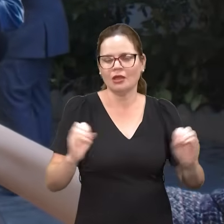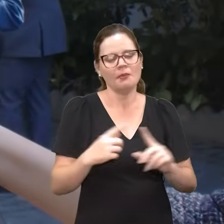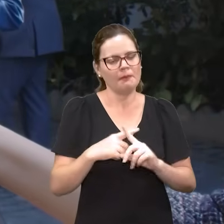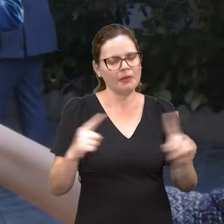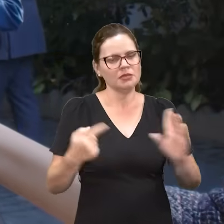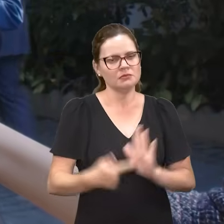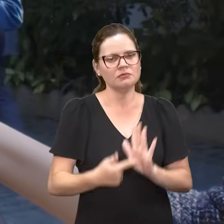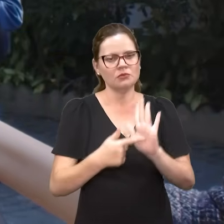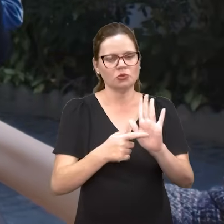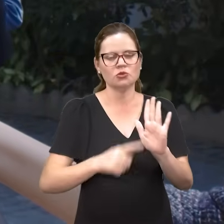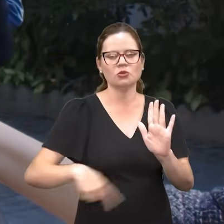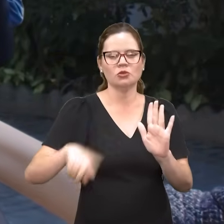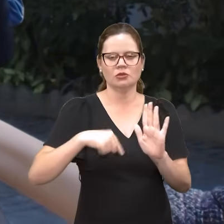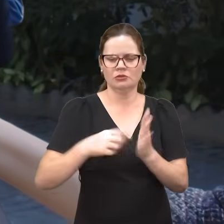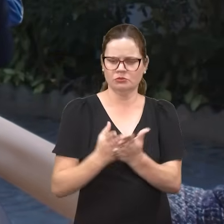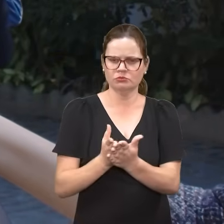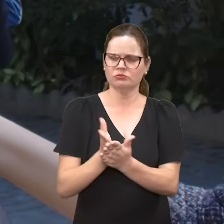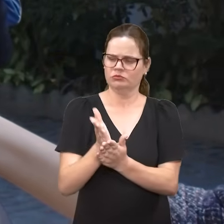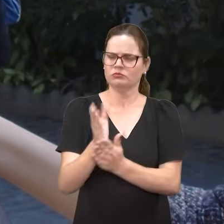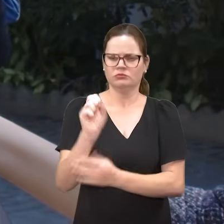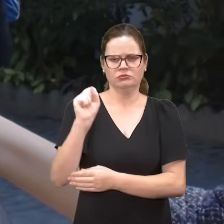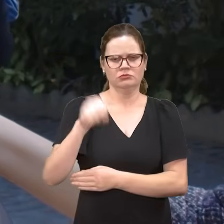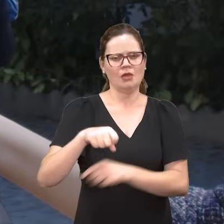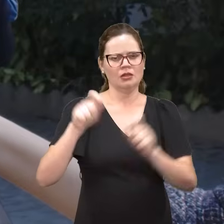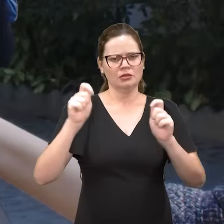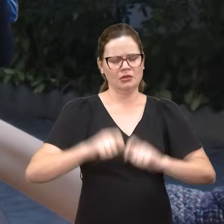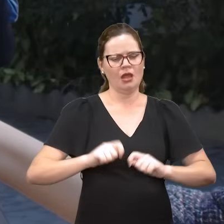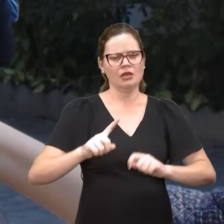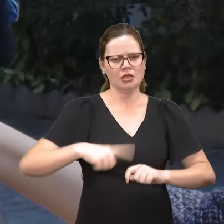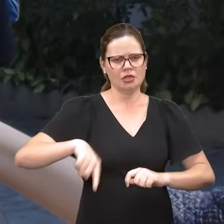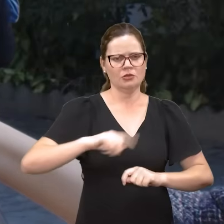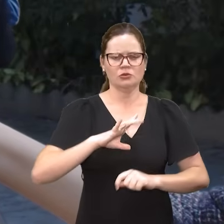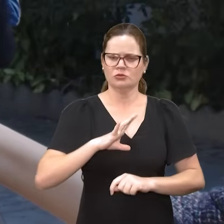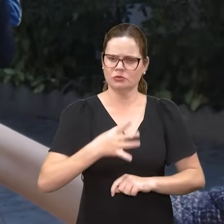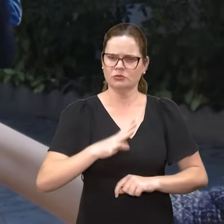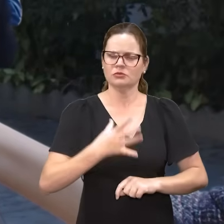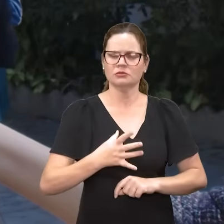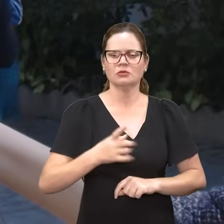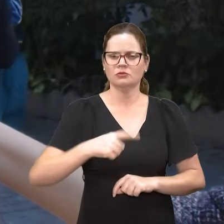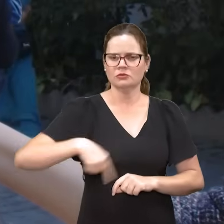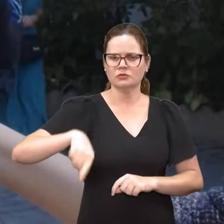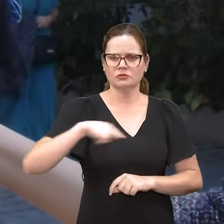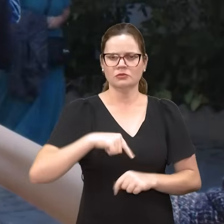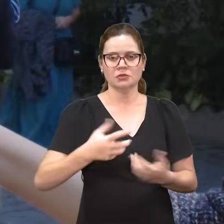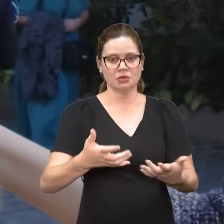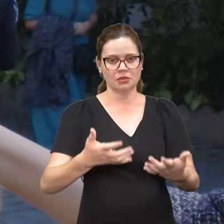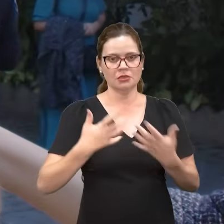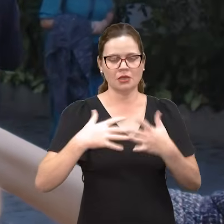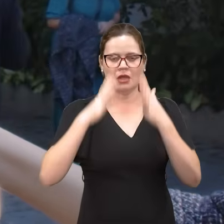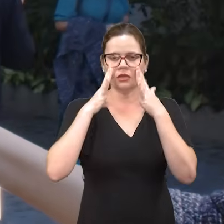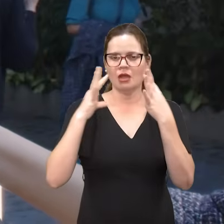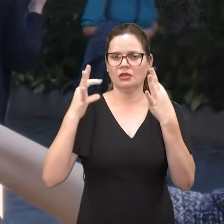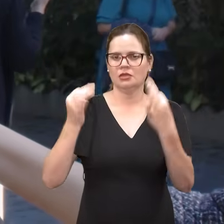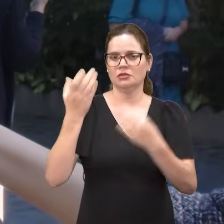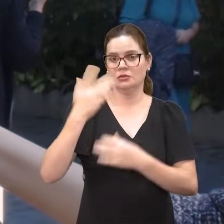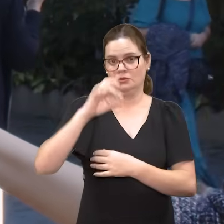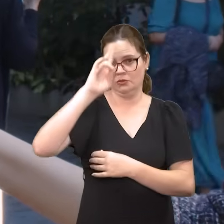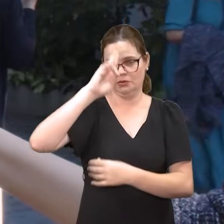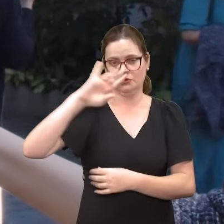para nós que há um caminho sim, que é para valentes, para aqueles que ouvem a voz do